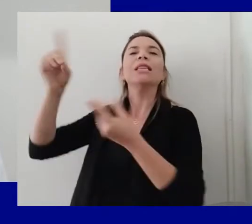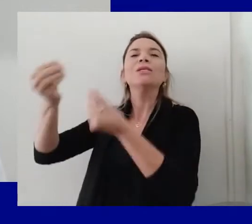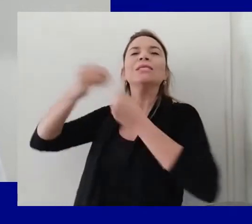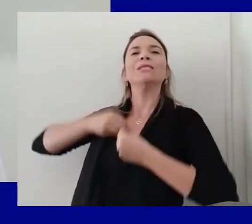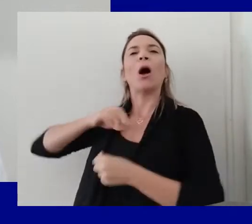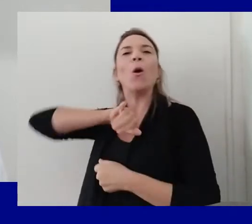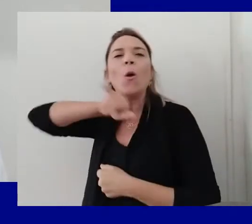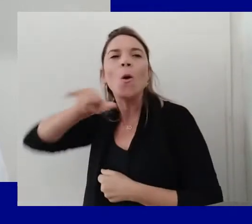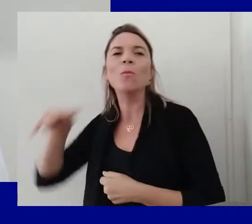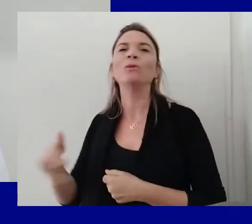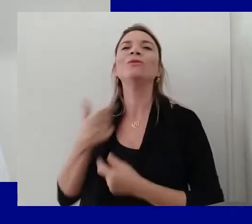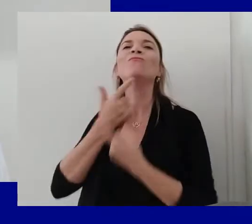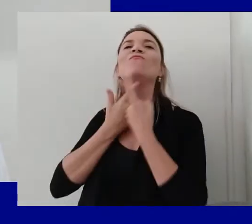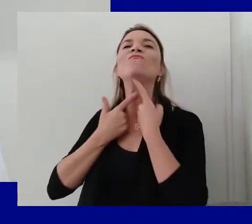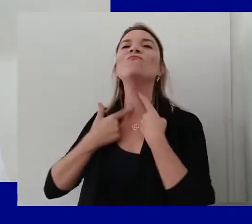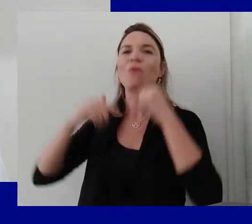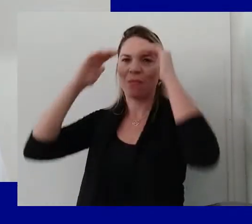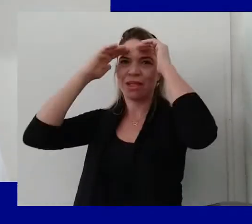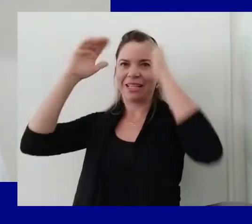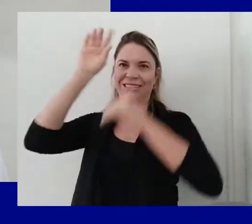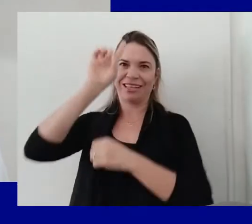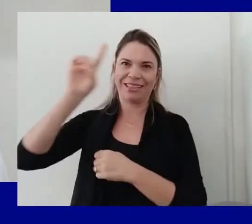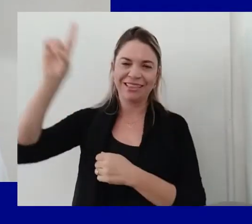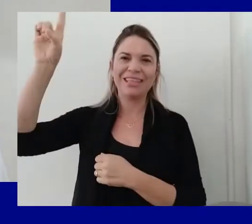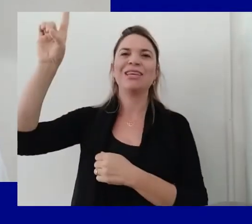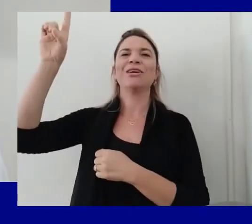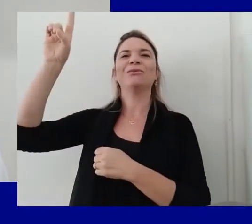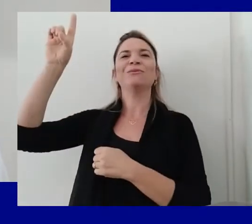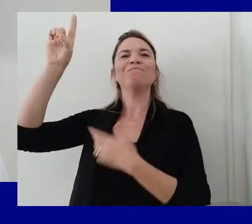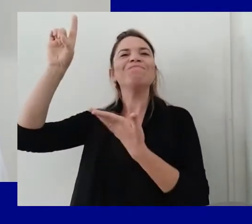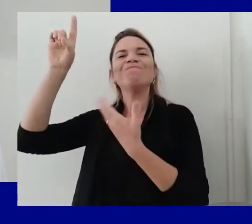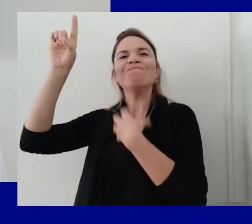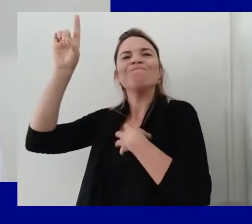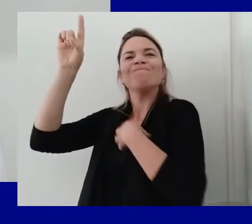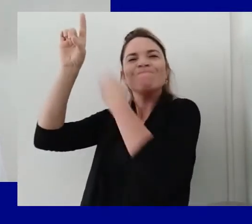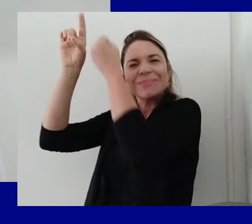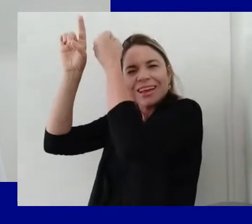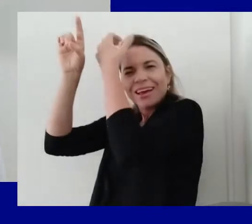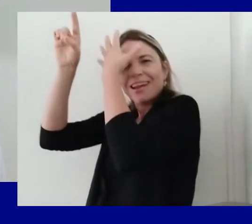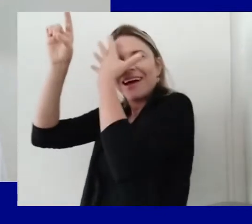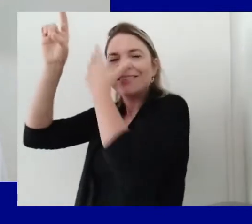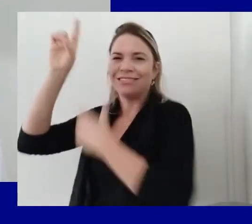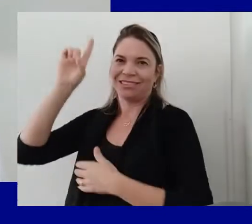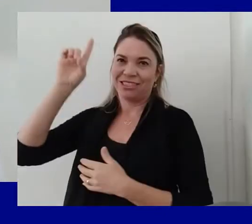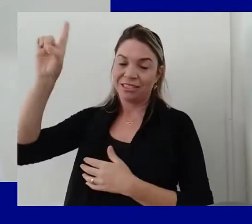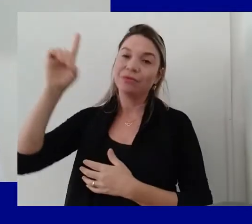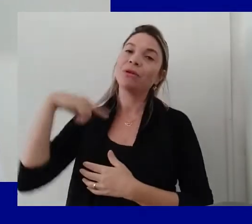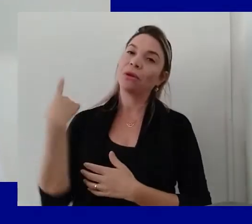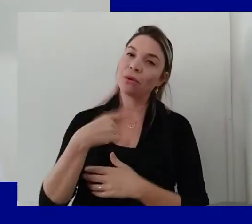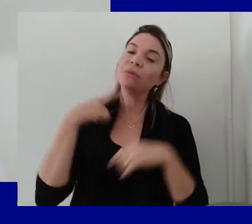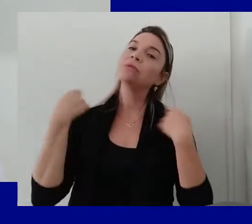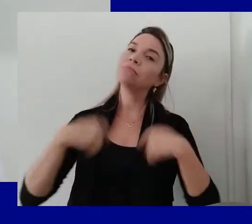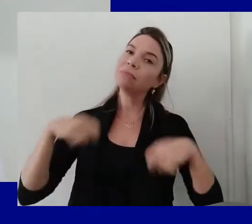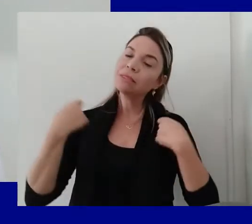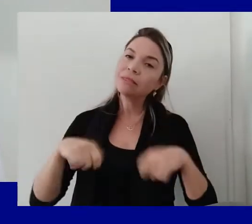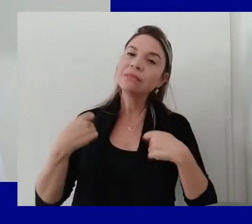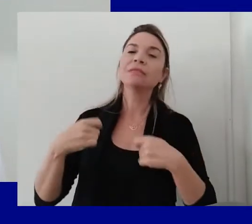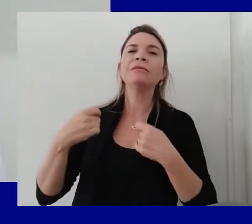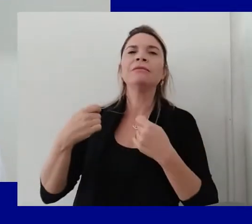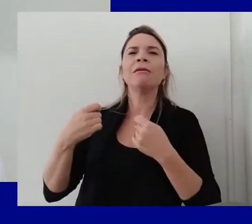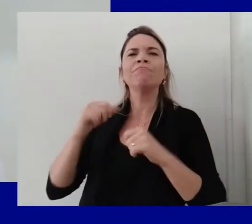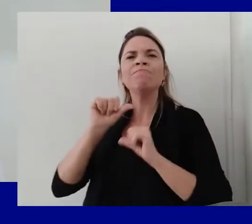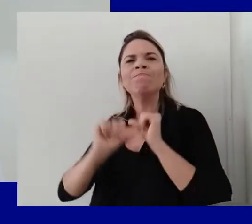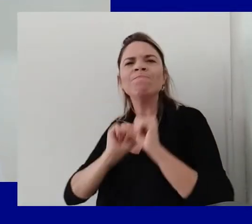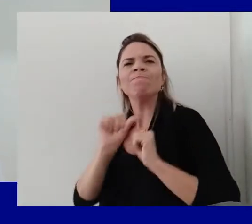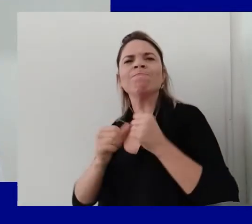sua vontade, de dar testemunho da sua graça. Mas para isso precisamos crescer em nosso caráter, precisamos